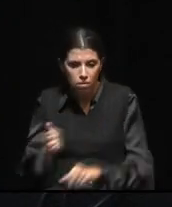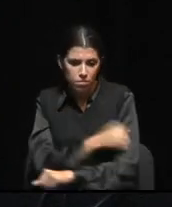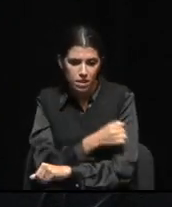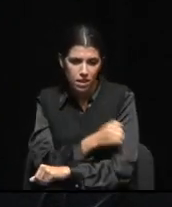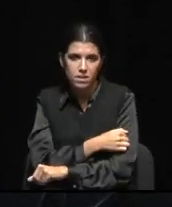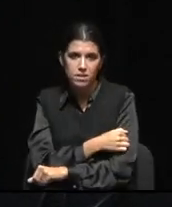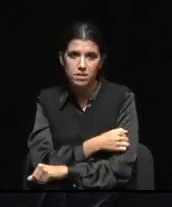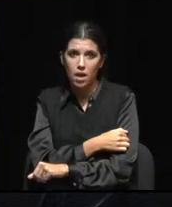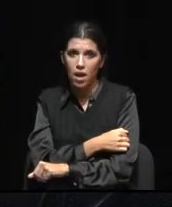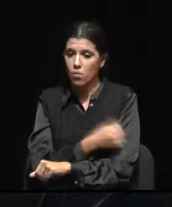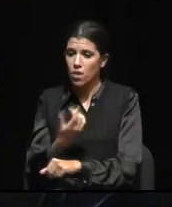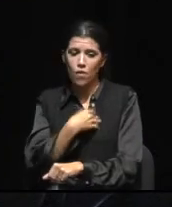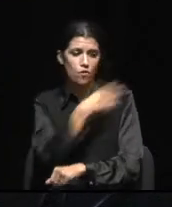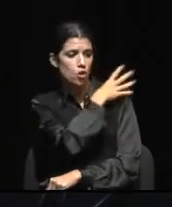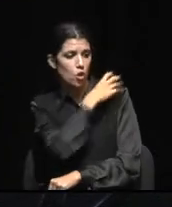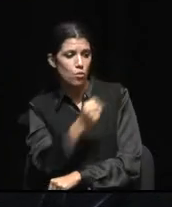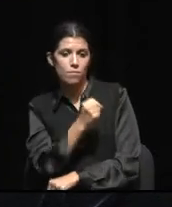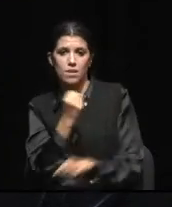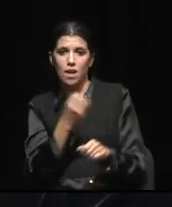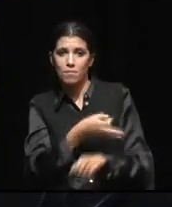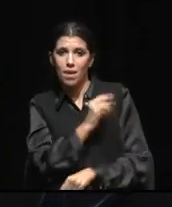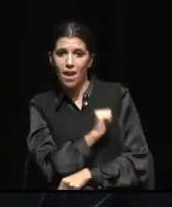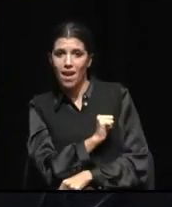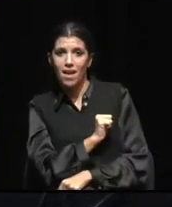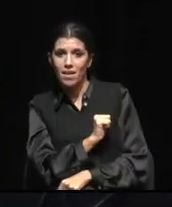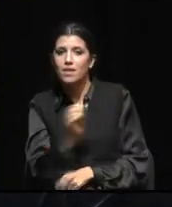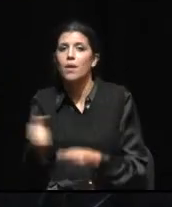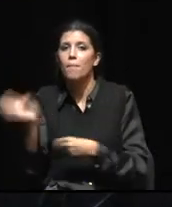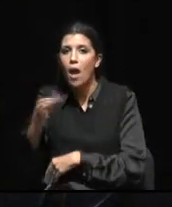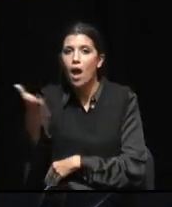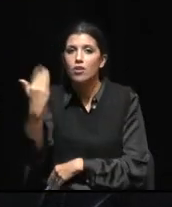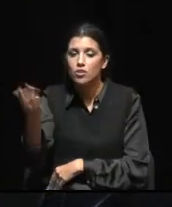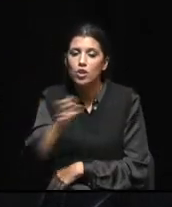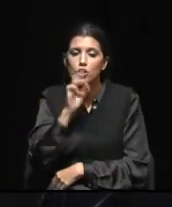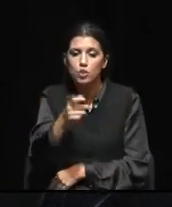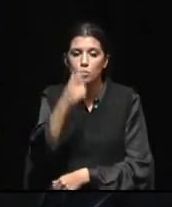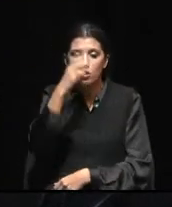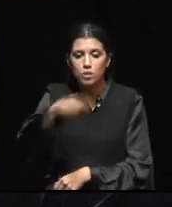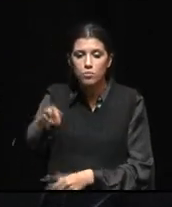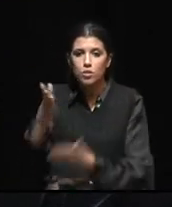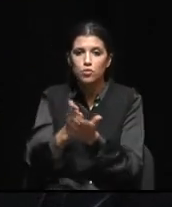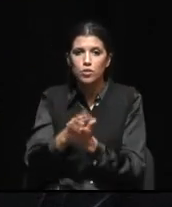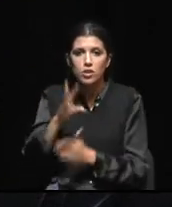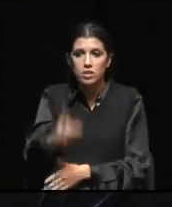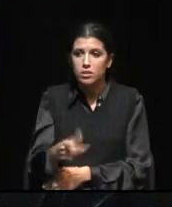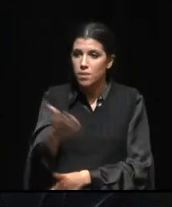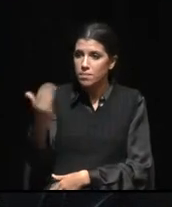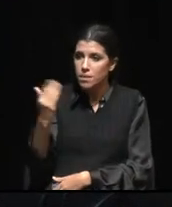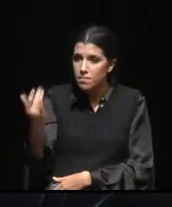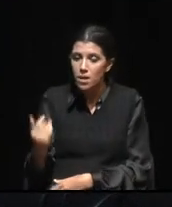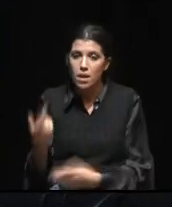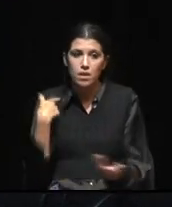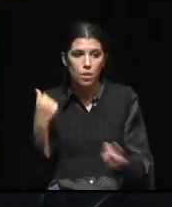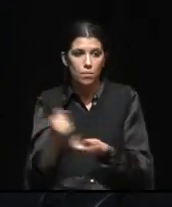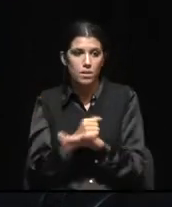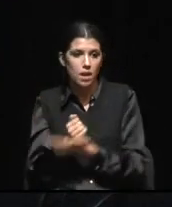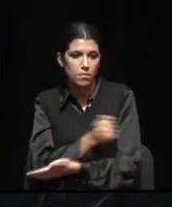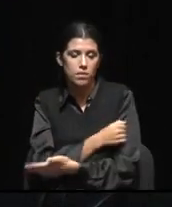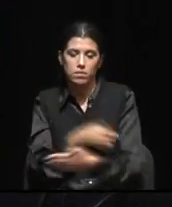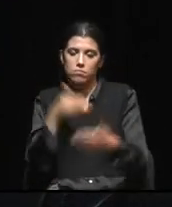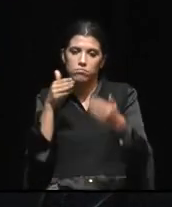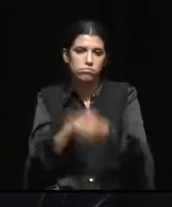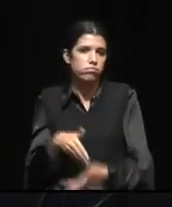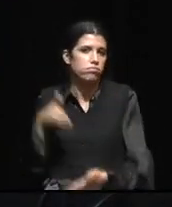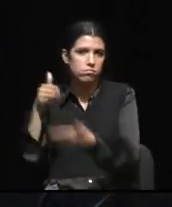sejam obras já feitas do partido socialista e dar resposta aos mhar estudantes da cidade de Lisboa que encontram no mercado de habitação uma das